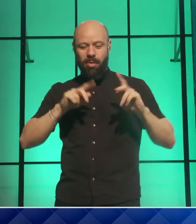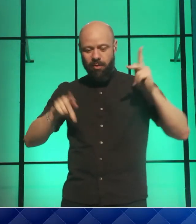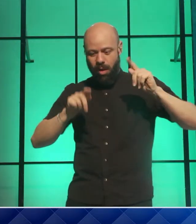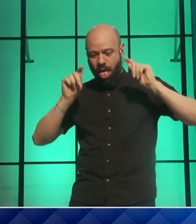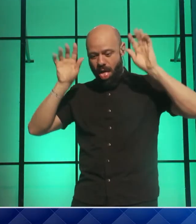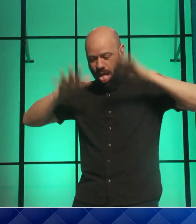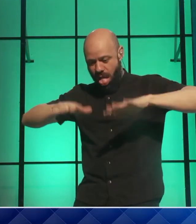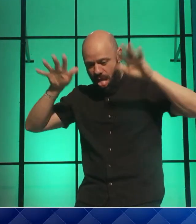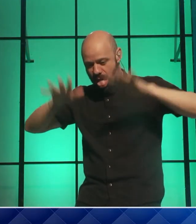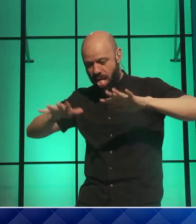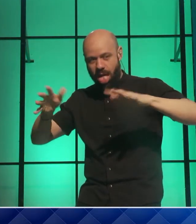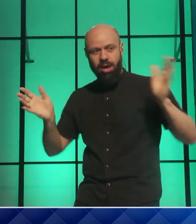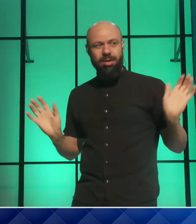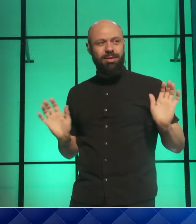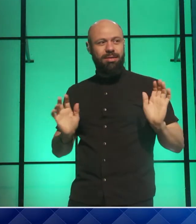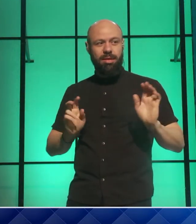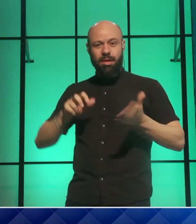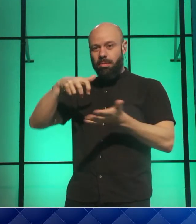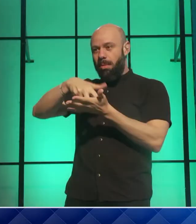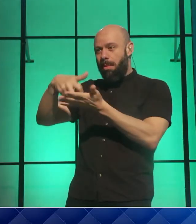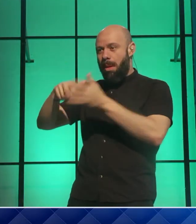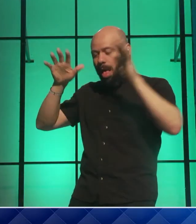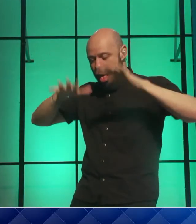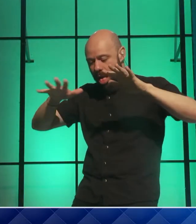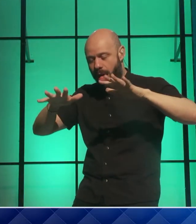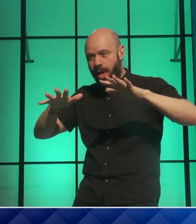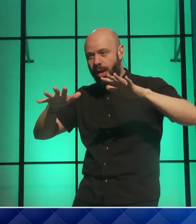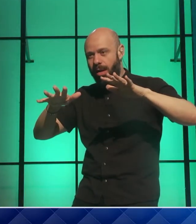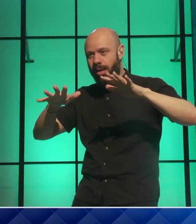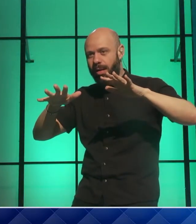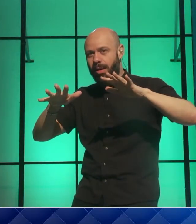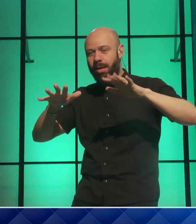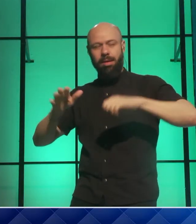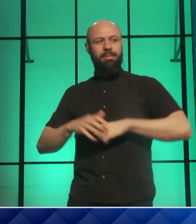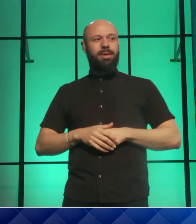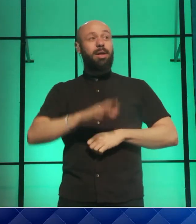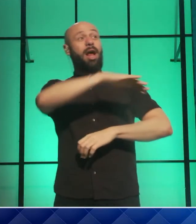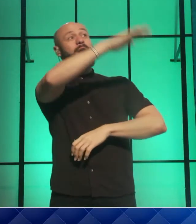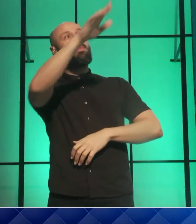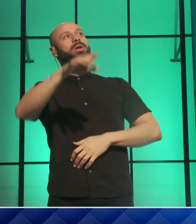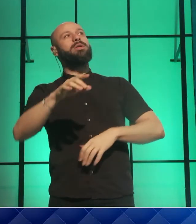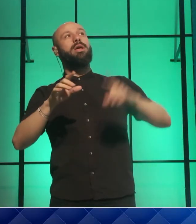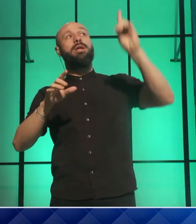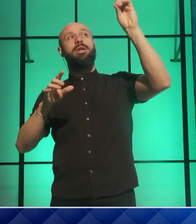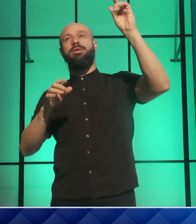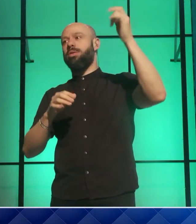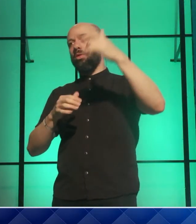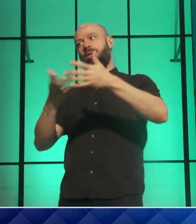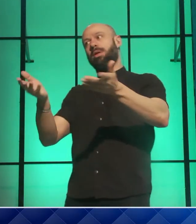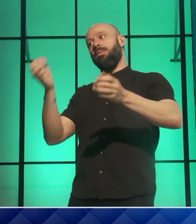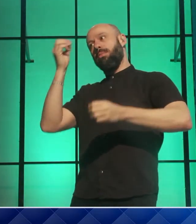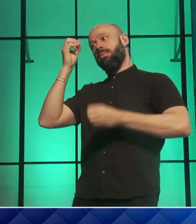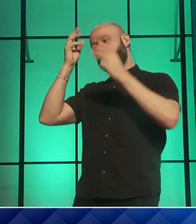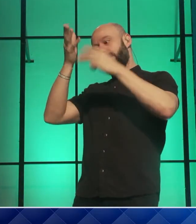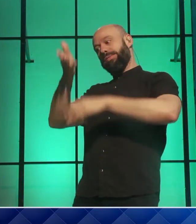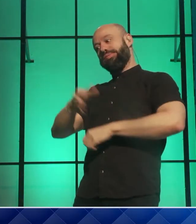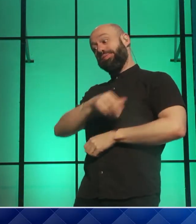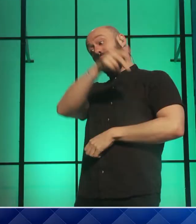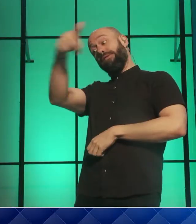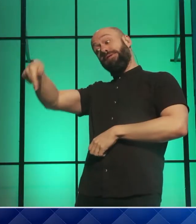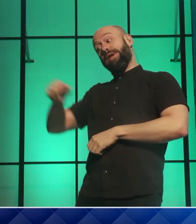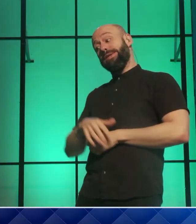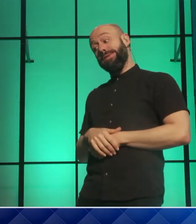diante de um bezerro de ouro. E agora Deus lá no monte disse para Moisés assim, Moisés,